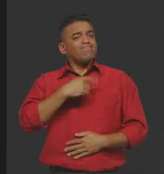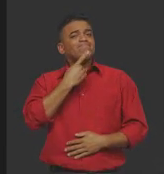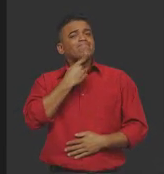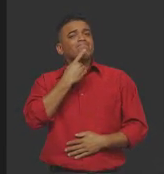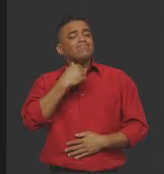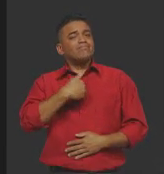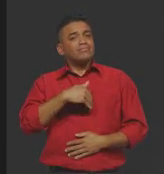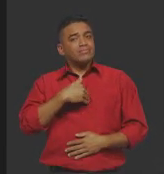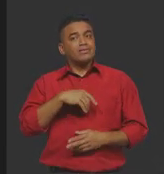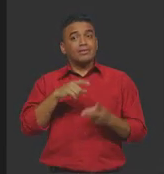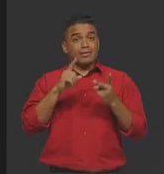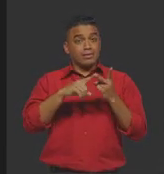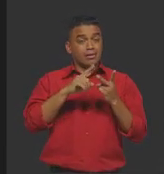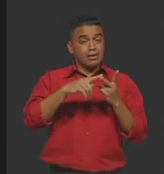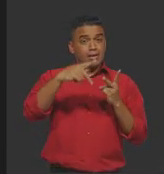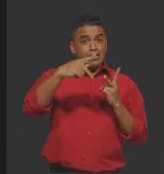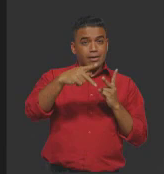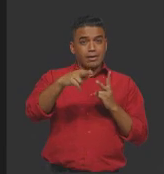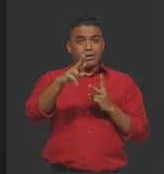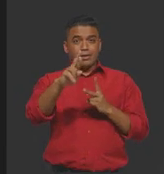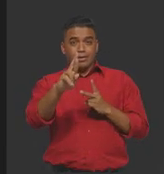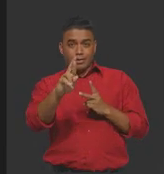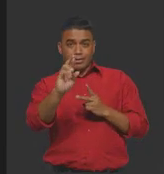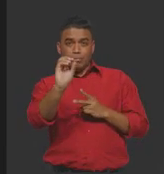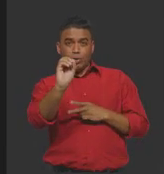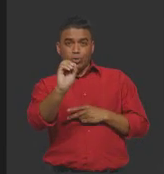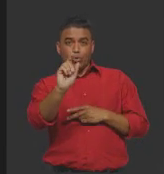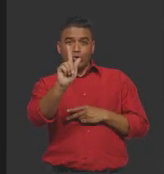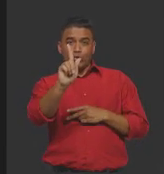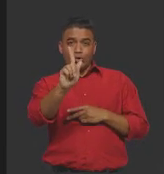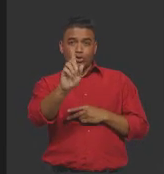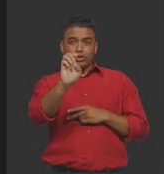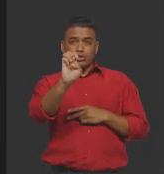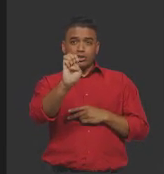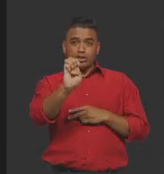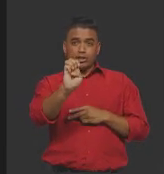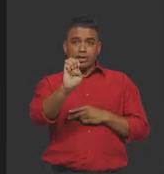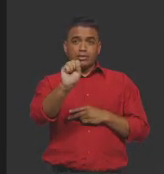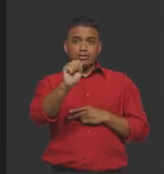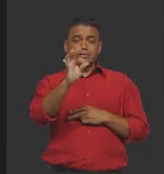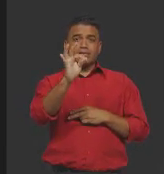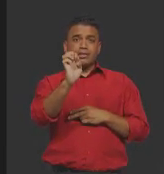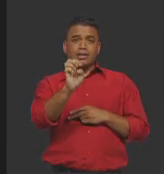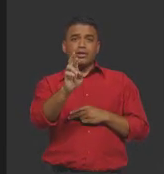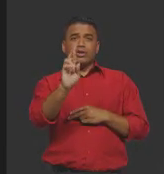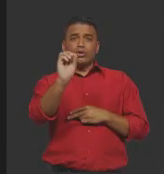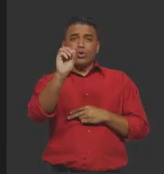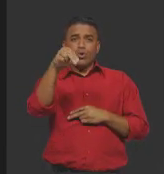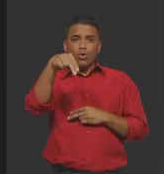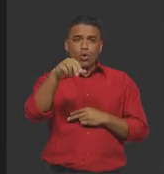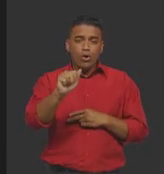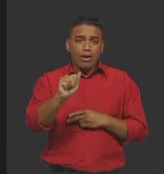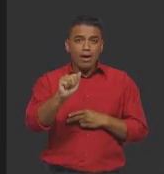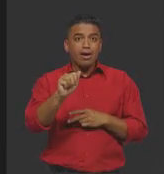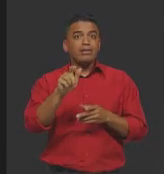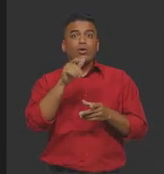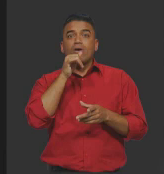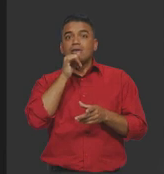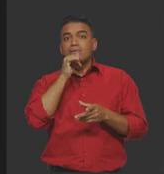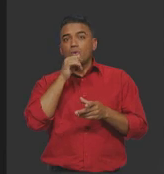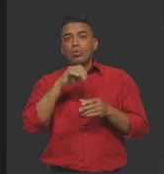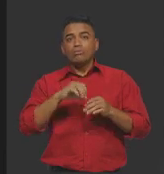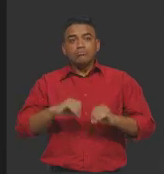a progesterona, que promove o crescimento do endométrio do útero durante o ciclo menstrual.